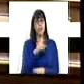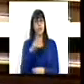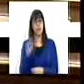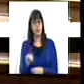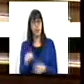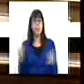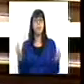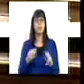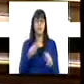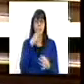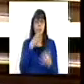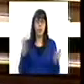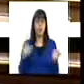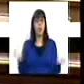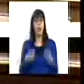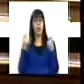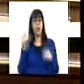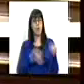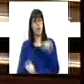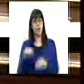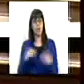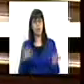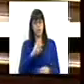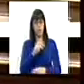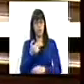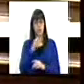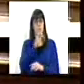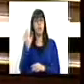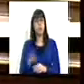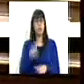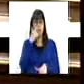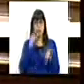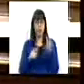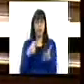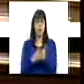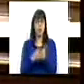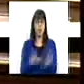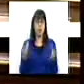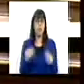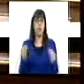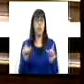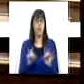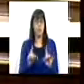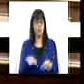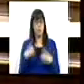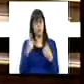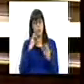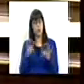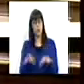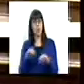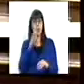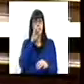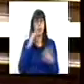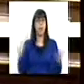IRS, pese embora tenham dito durante a campanha eleitoral que 35% das pessoas não pagariam mais, veio-se depois a concluir que